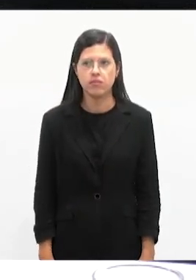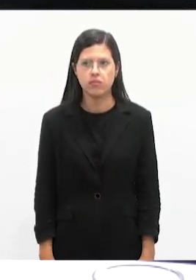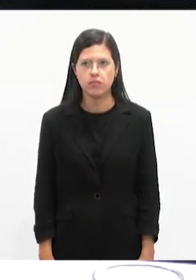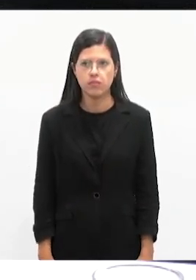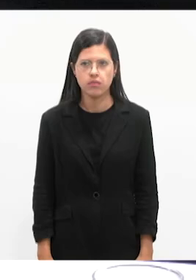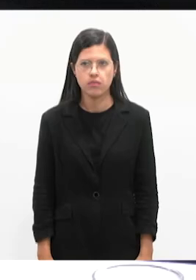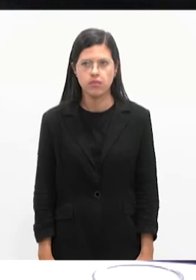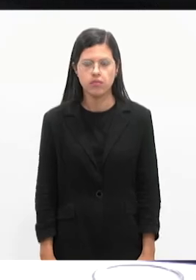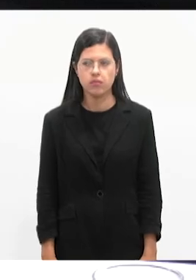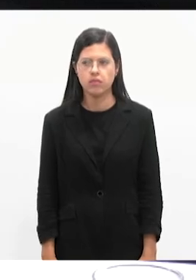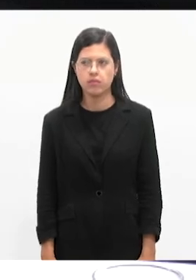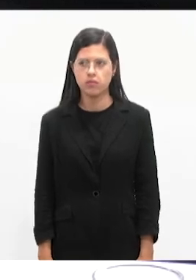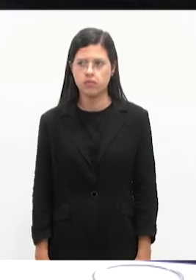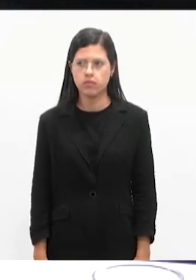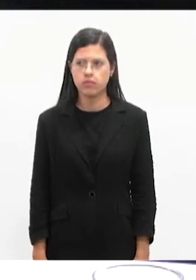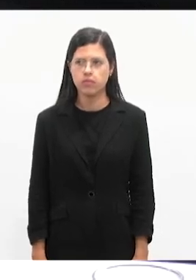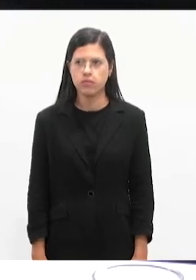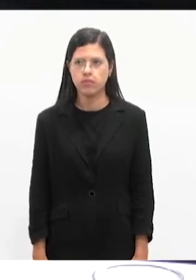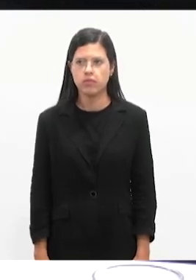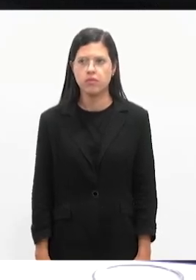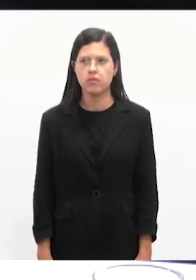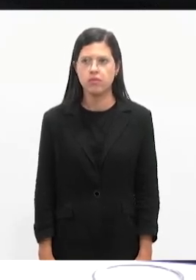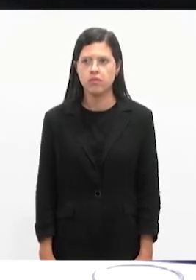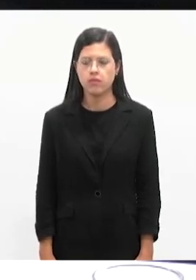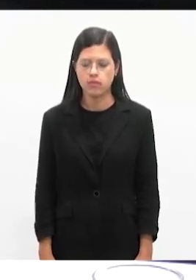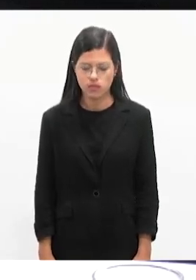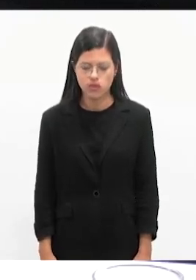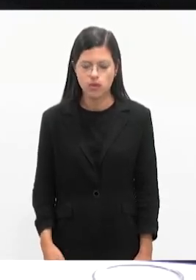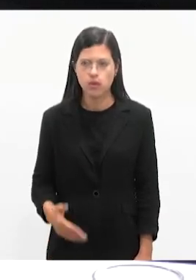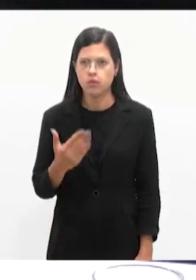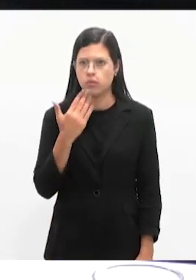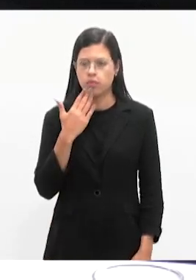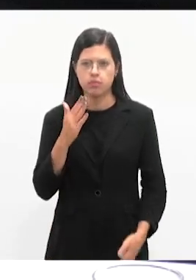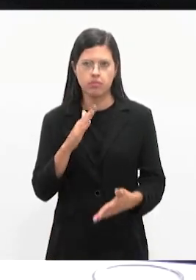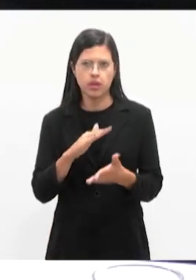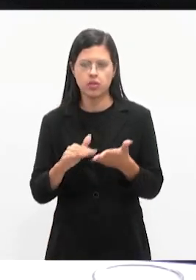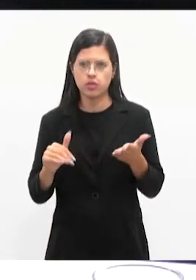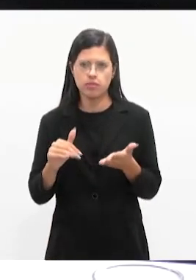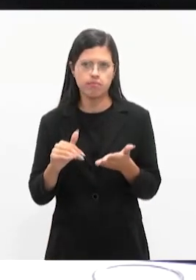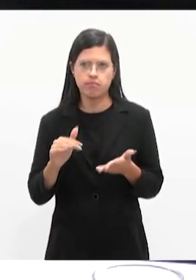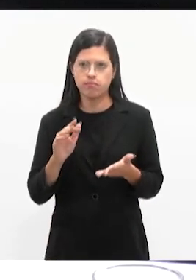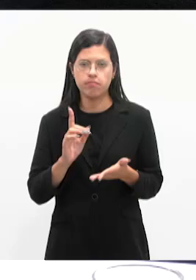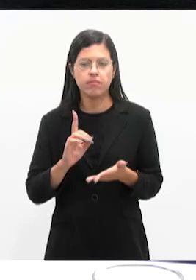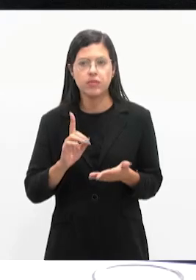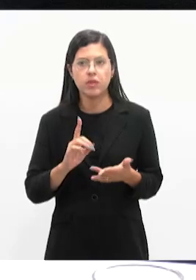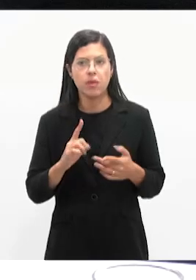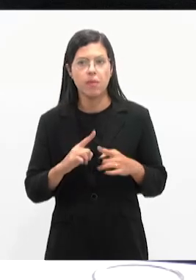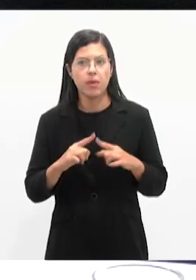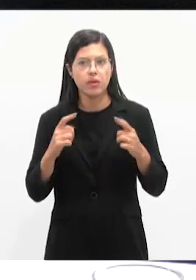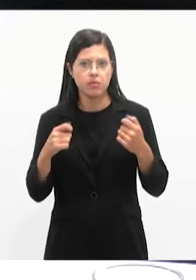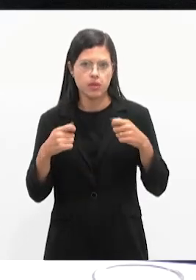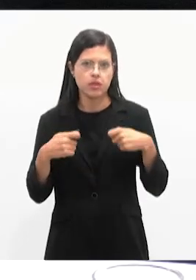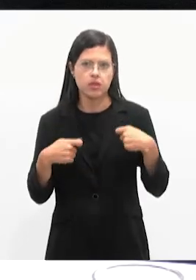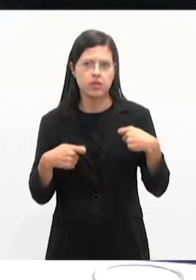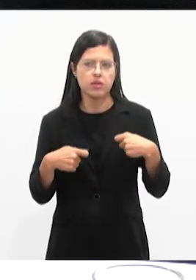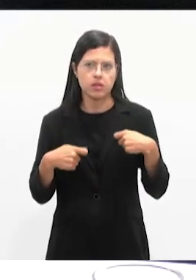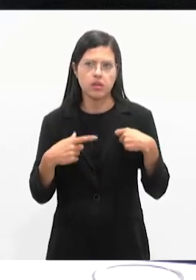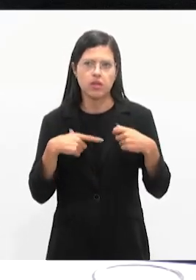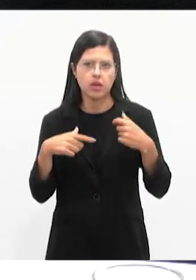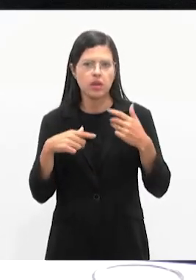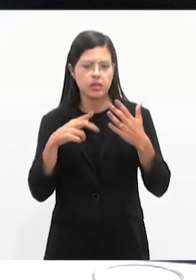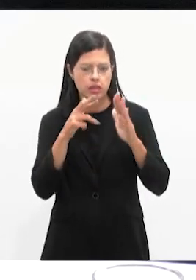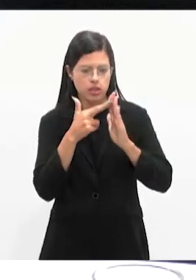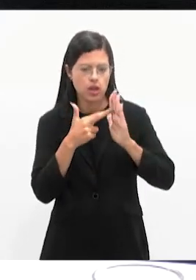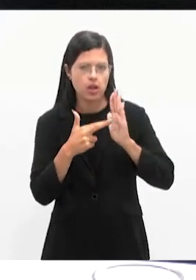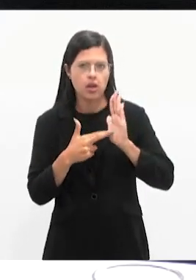Então, não estou divergindo para tirar, porque ainda não tem isso, mas era necessário a gente definir. É perfeito. E